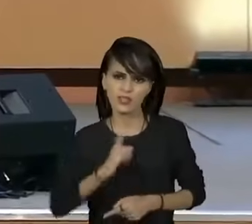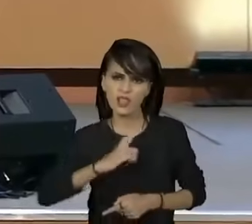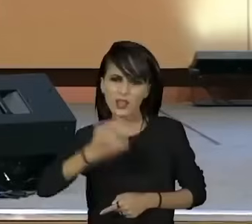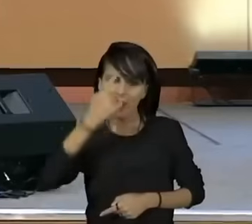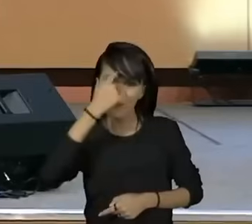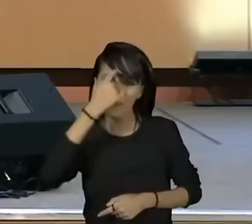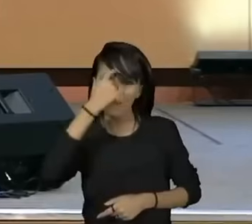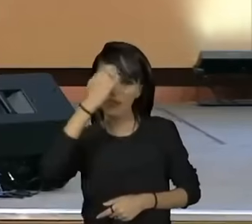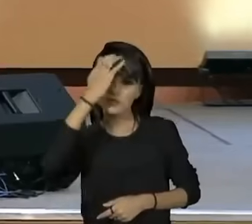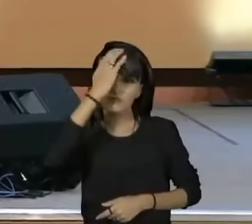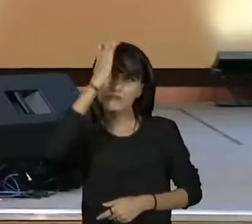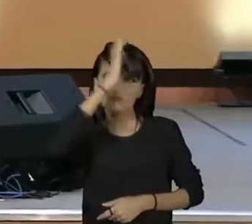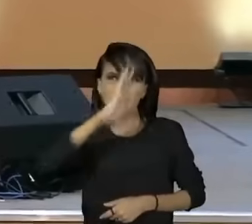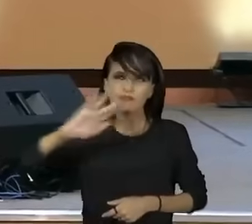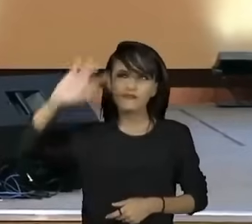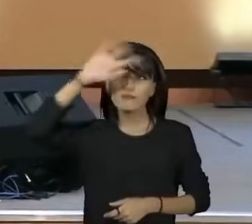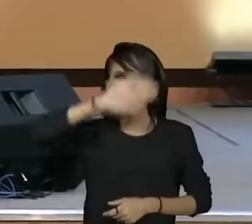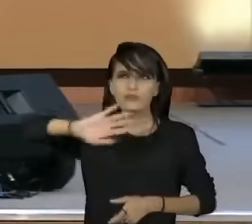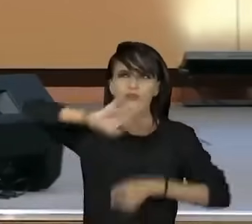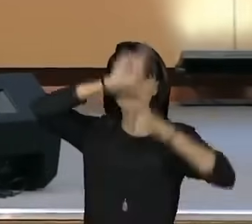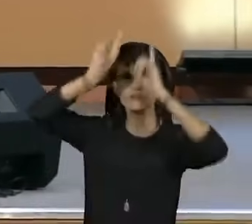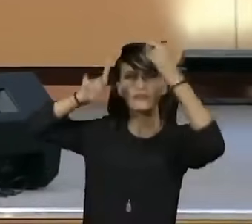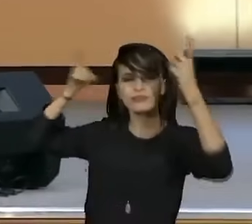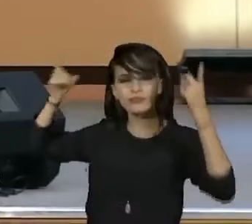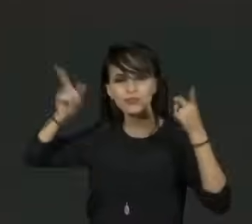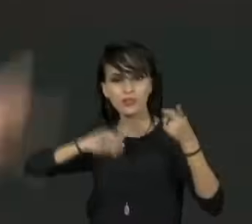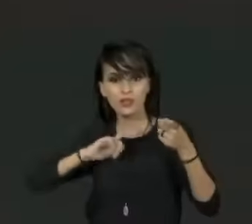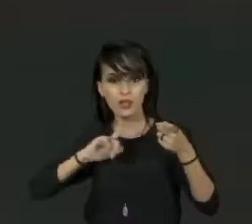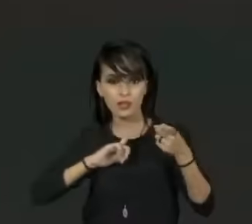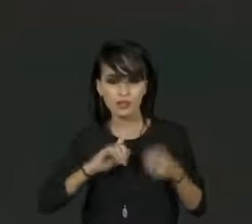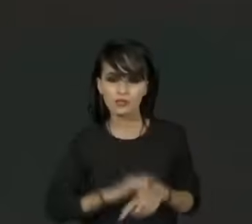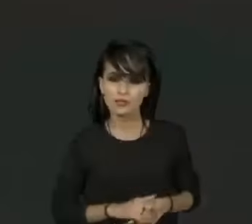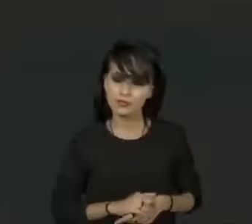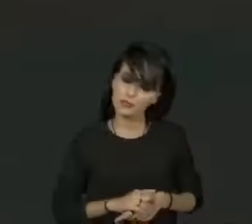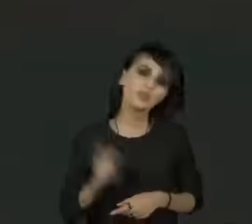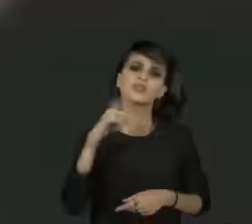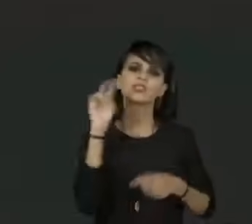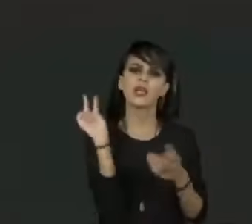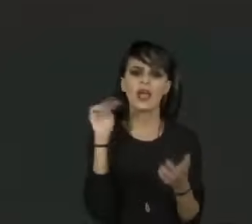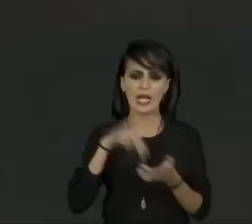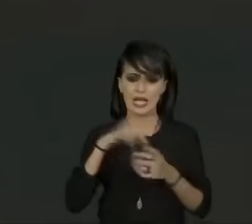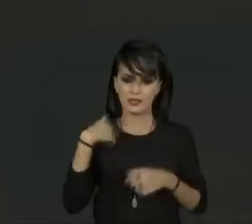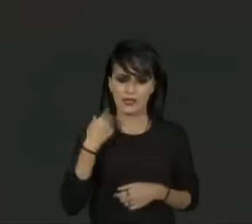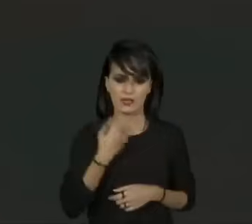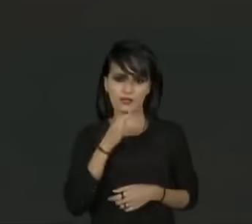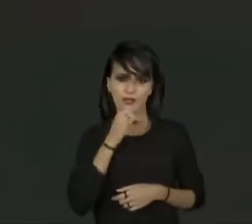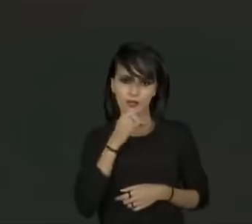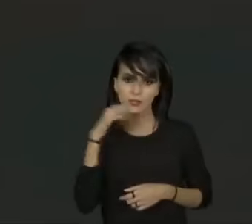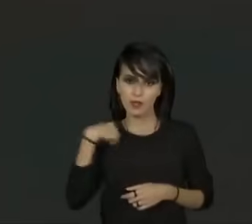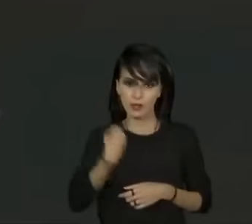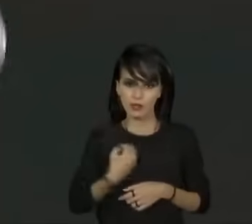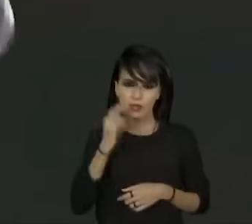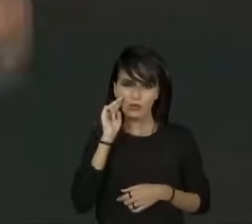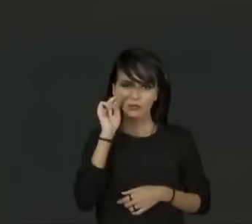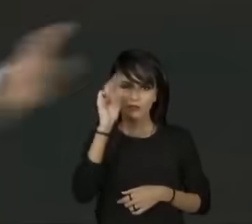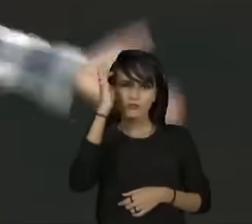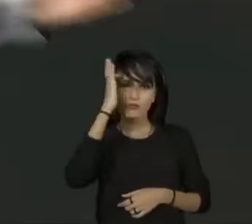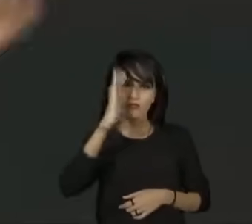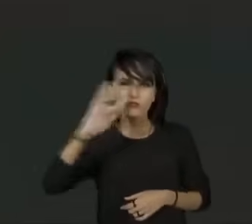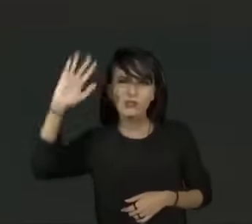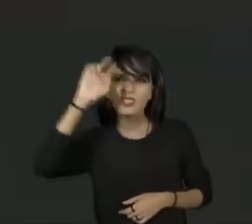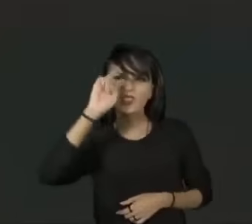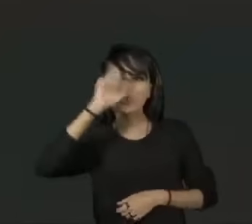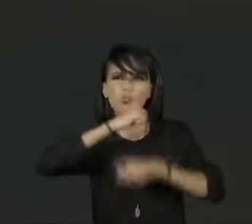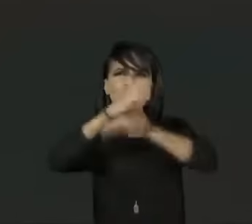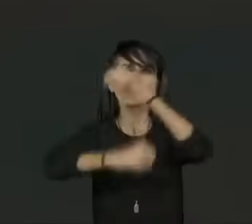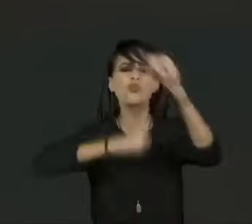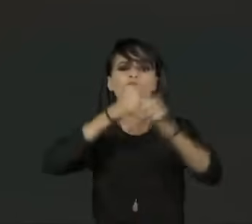mente chamada imaginação a capacidade de criar imagens você aqui pode se ver C anos na frente você aqui acaba de